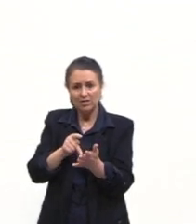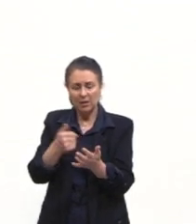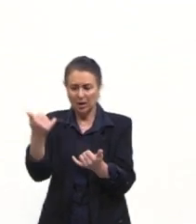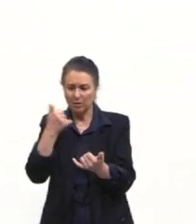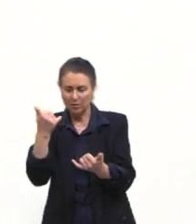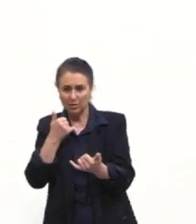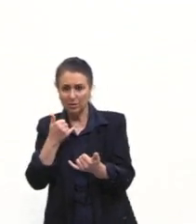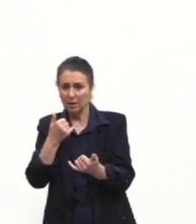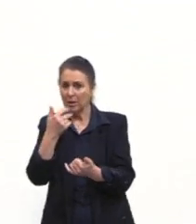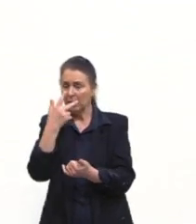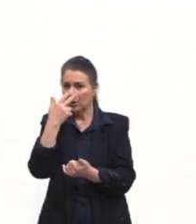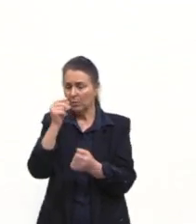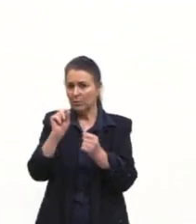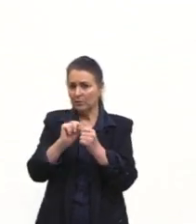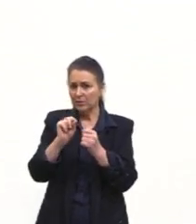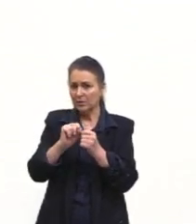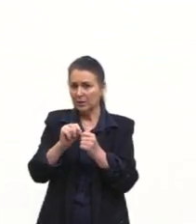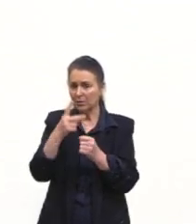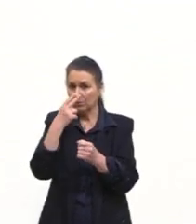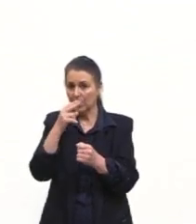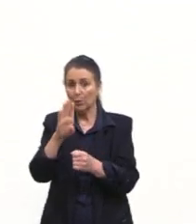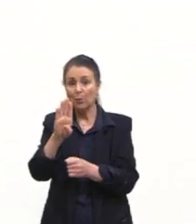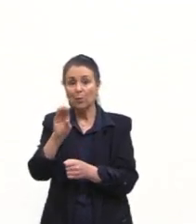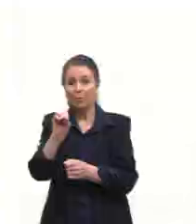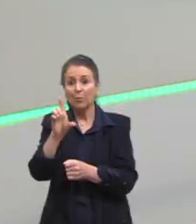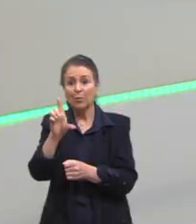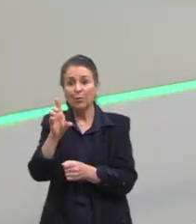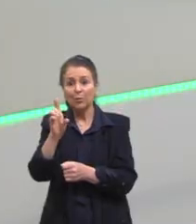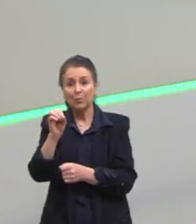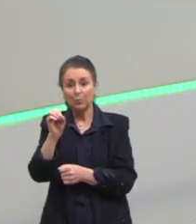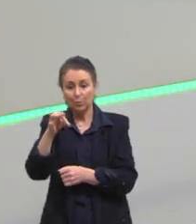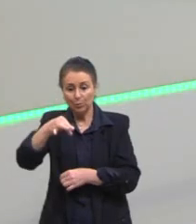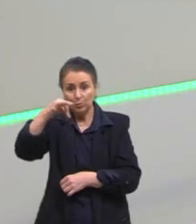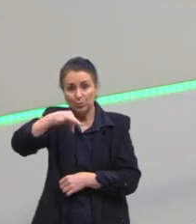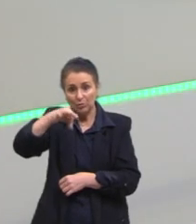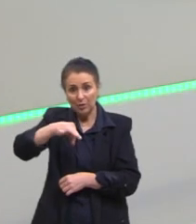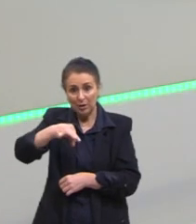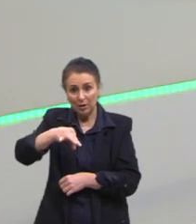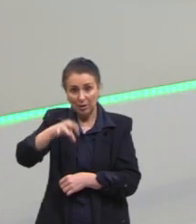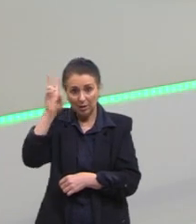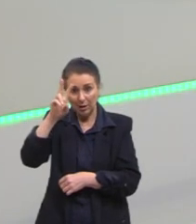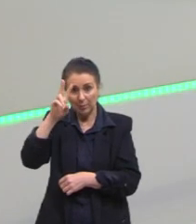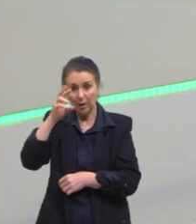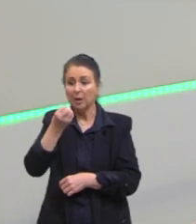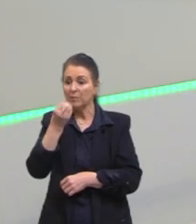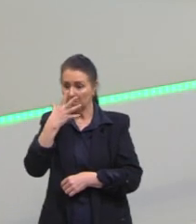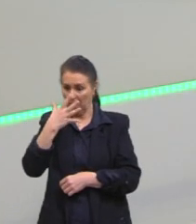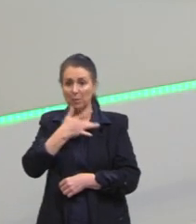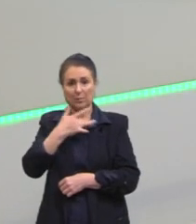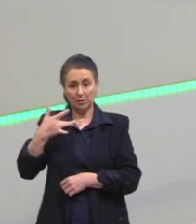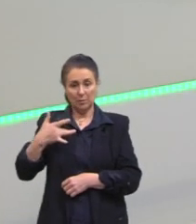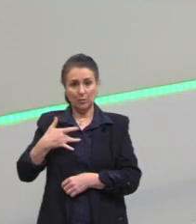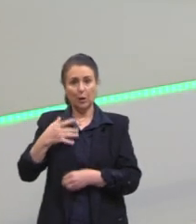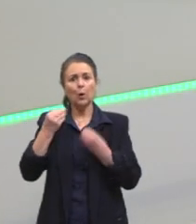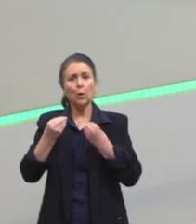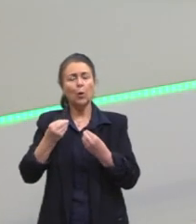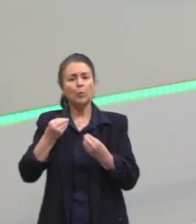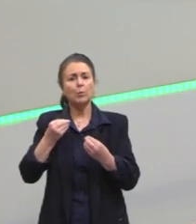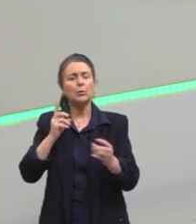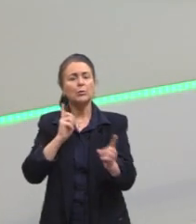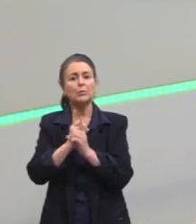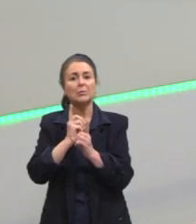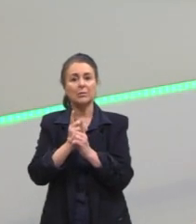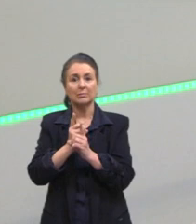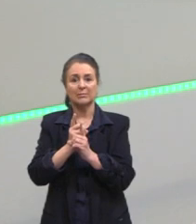Como fizeram, por exemplo, ali com o fato do boldo. Ah, o boldo faz bem para o estômago. Como é que as pessoas descobriram isso? Checando